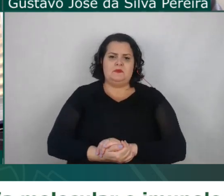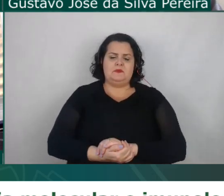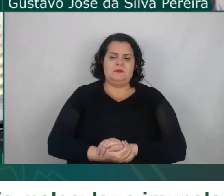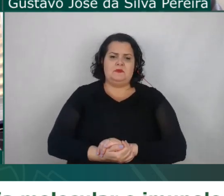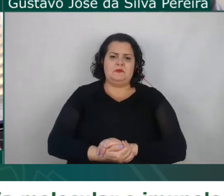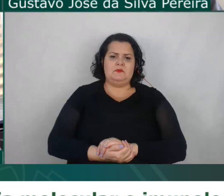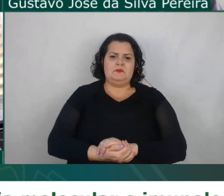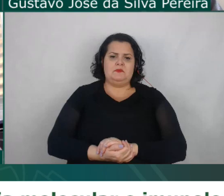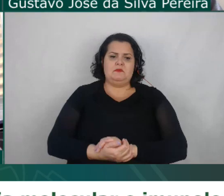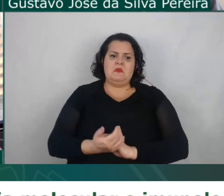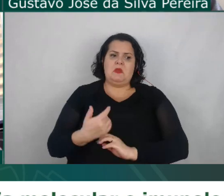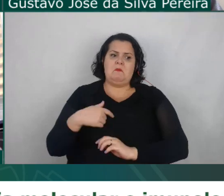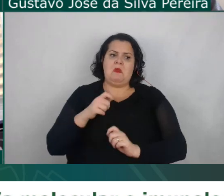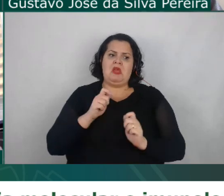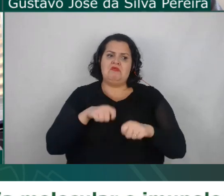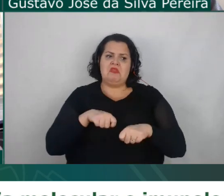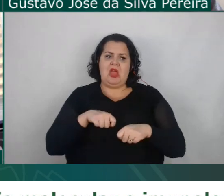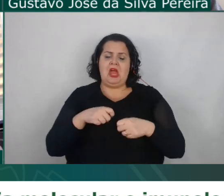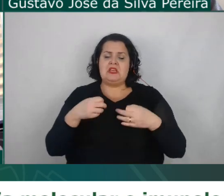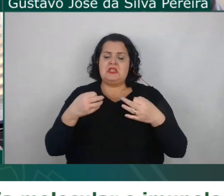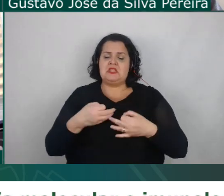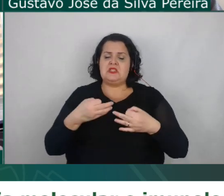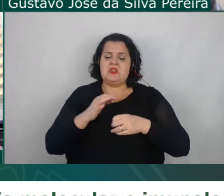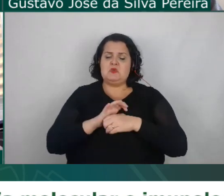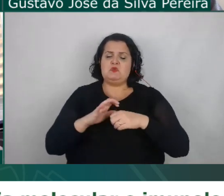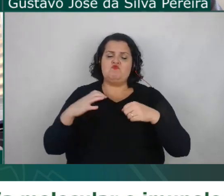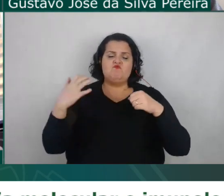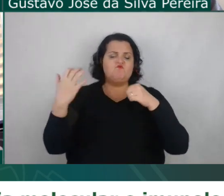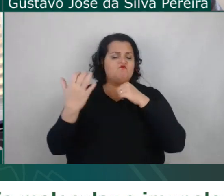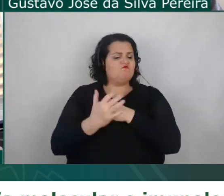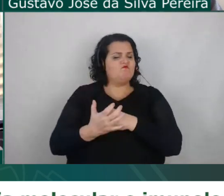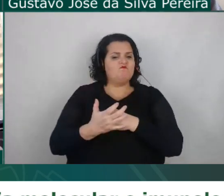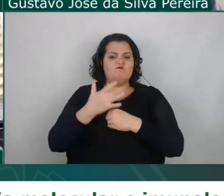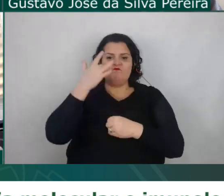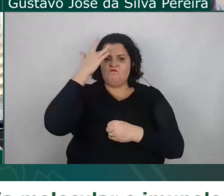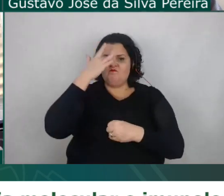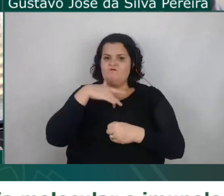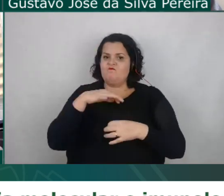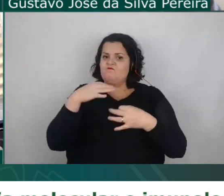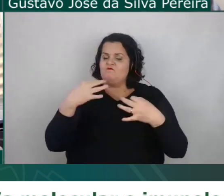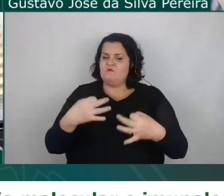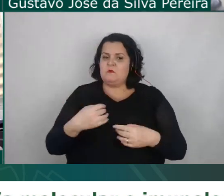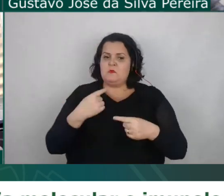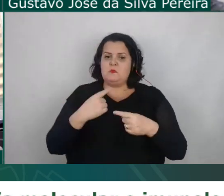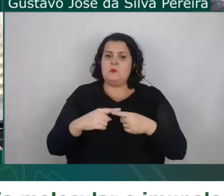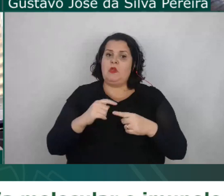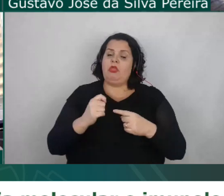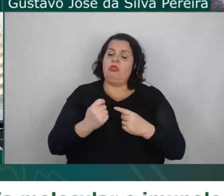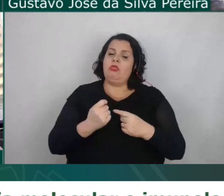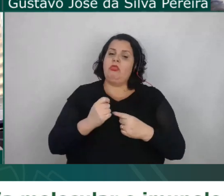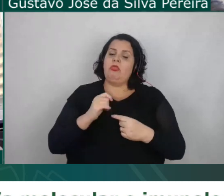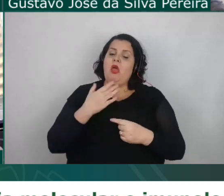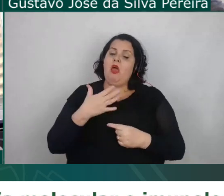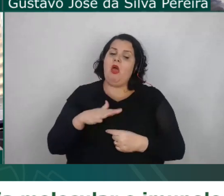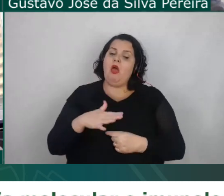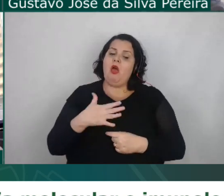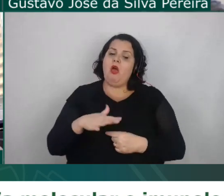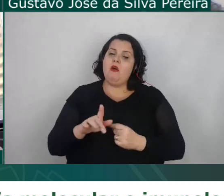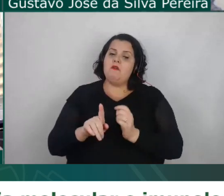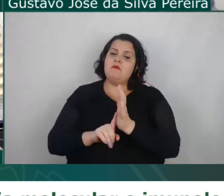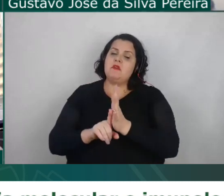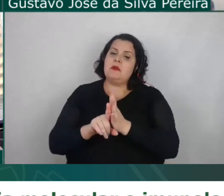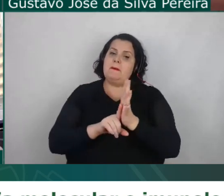no Covid-19, mas, como o Gustavo mencionou, é algo que entre a possibilidade e a investigação, tem que